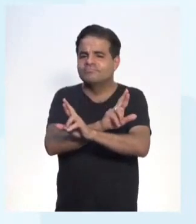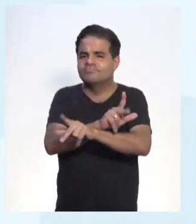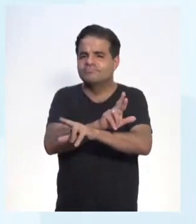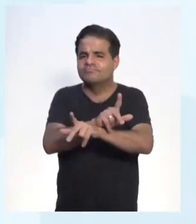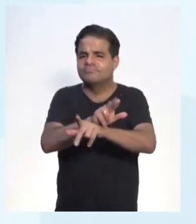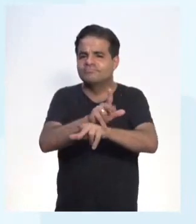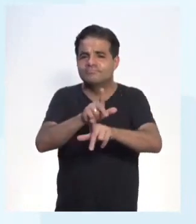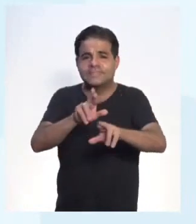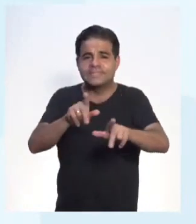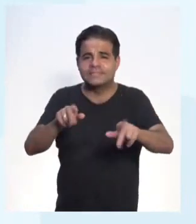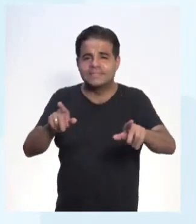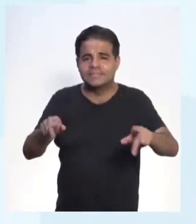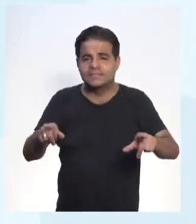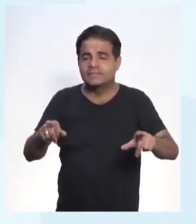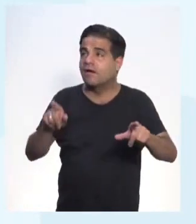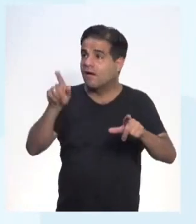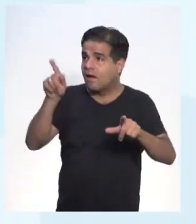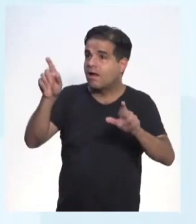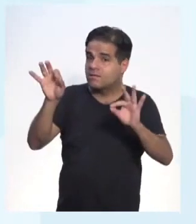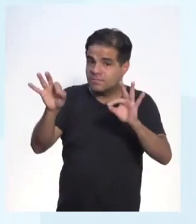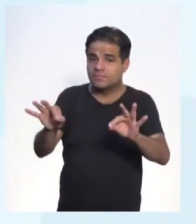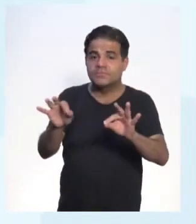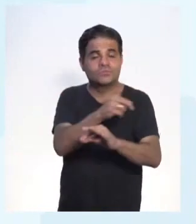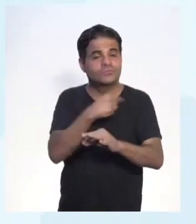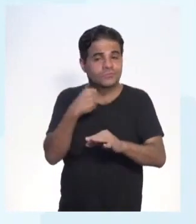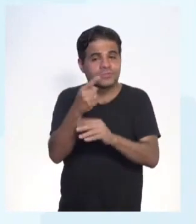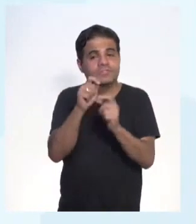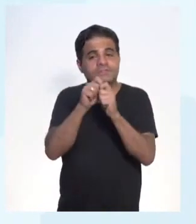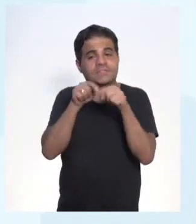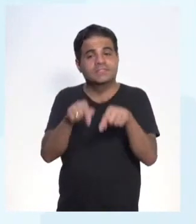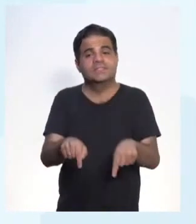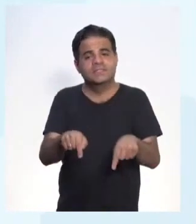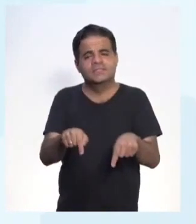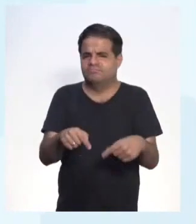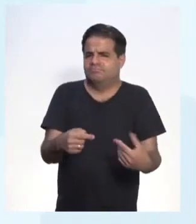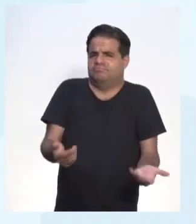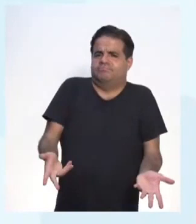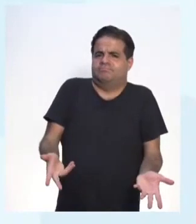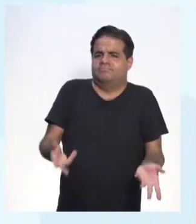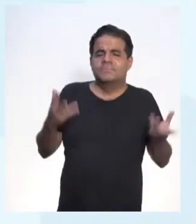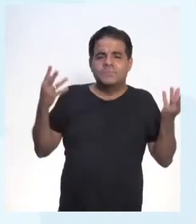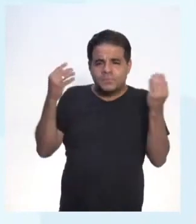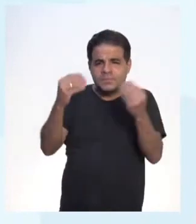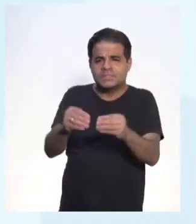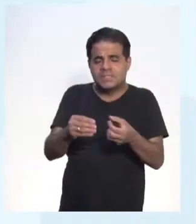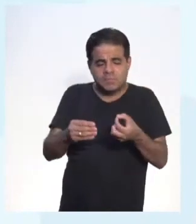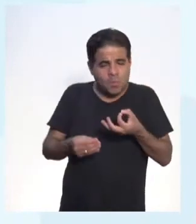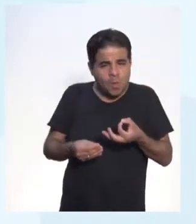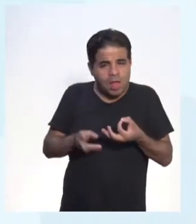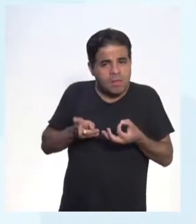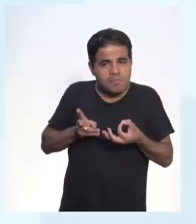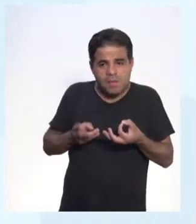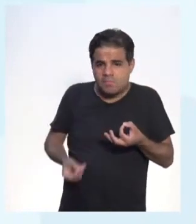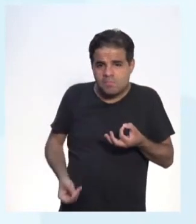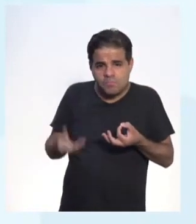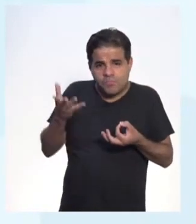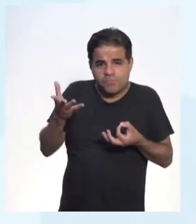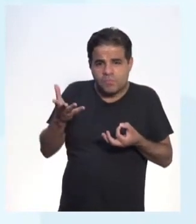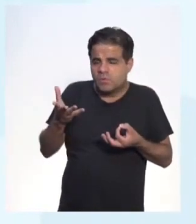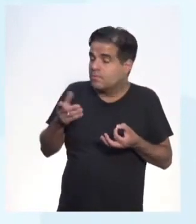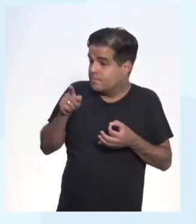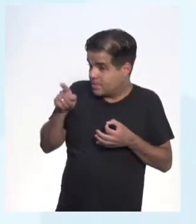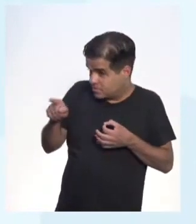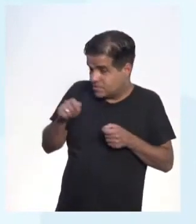diferentes. Então, foi exatamente o que nós fizemos. Você fala assim, mas eu lancei a mesma moeda? Sim, mas você